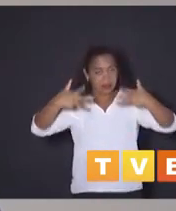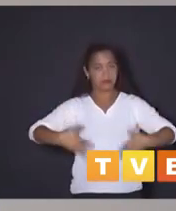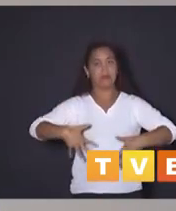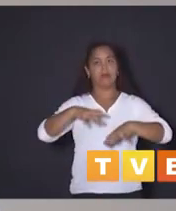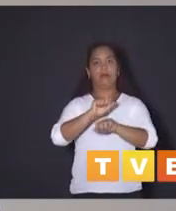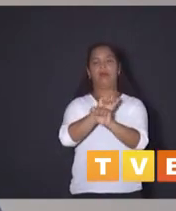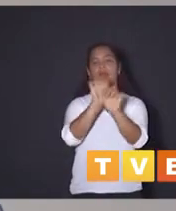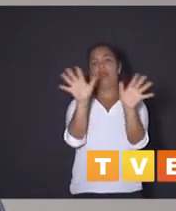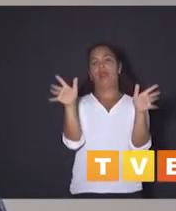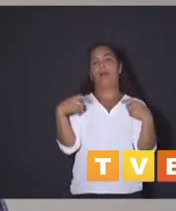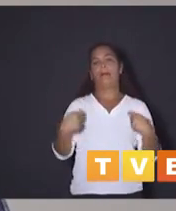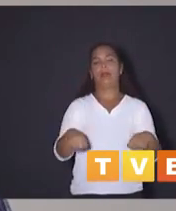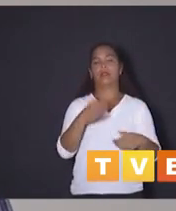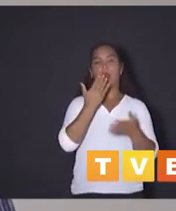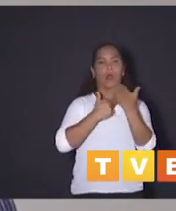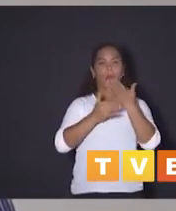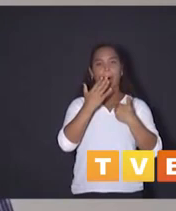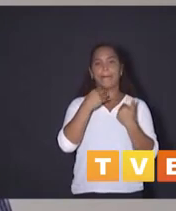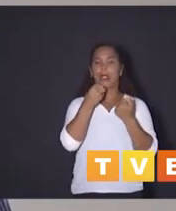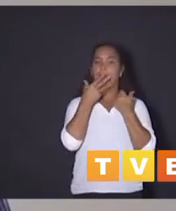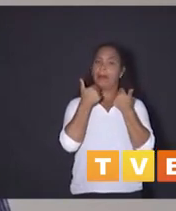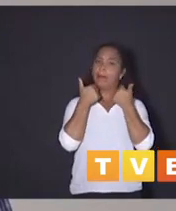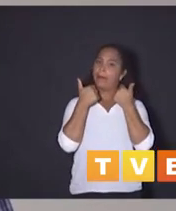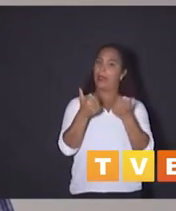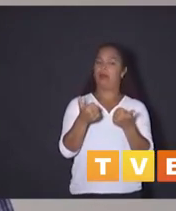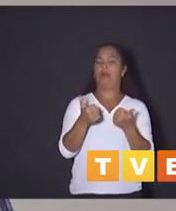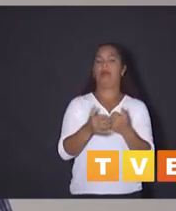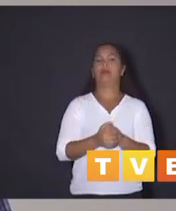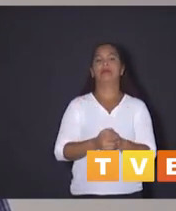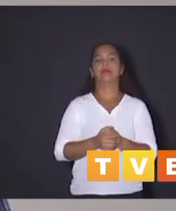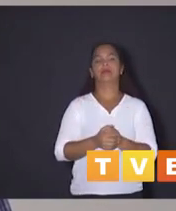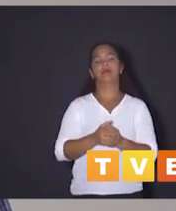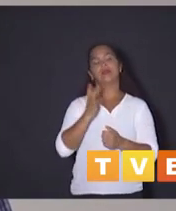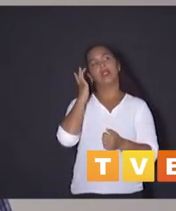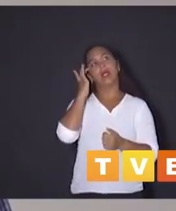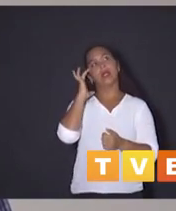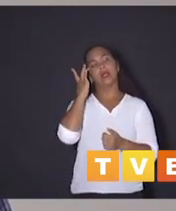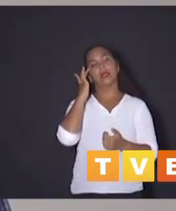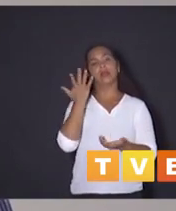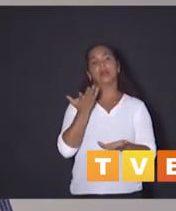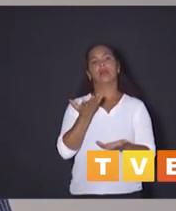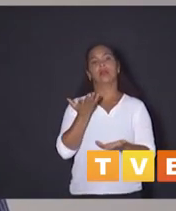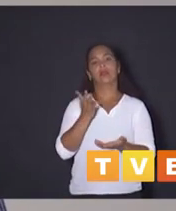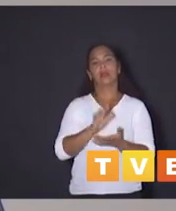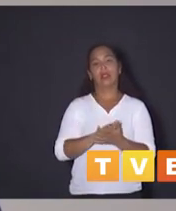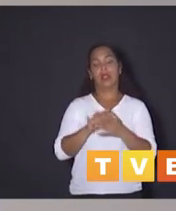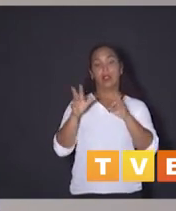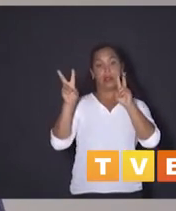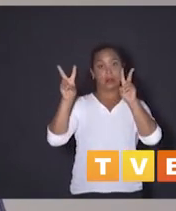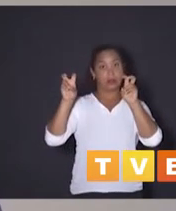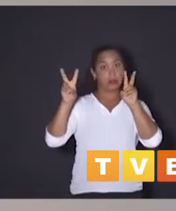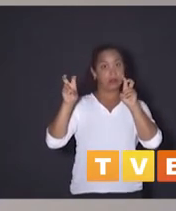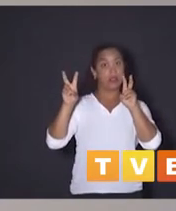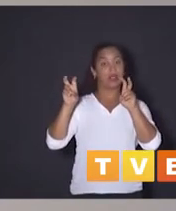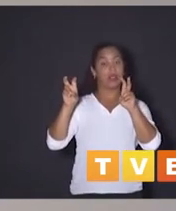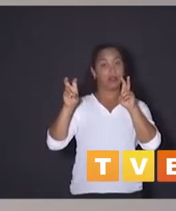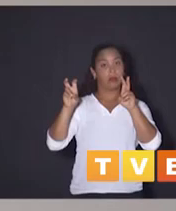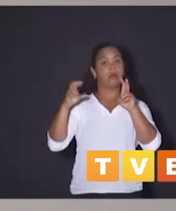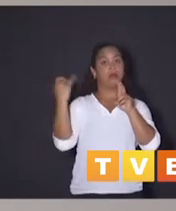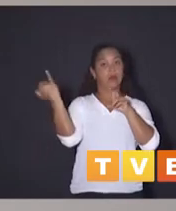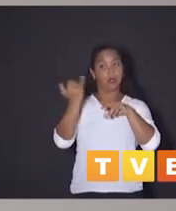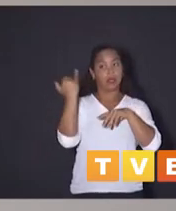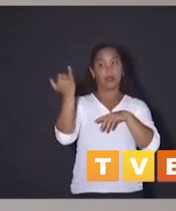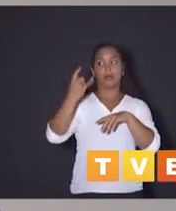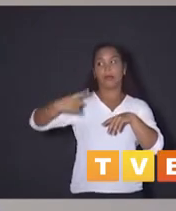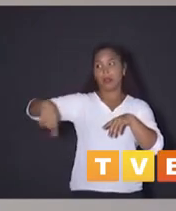ato de se alimentar então assim acho que há este é um tema muito determinante para a vida de